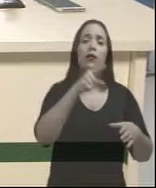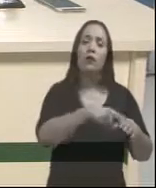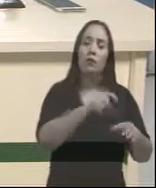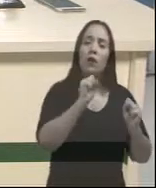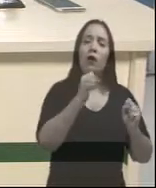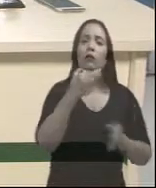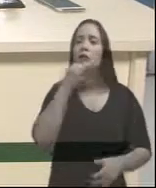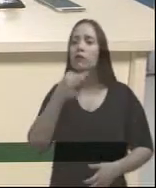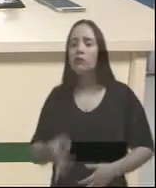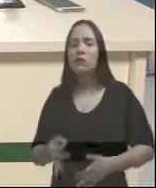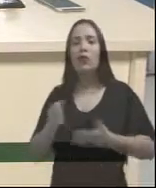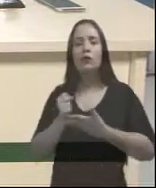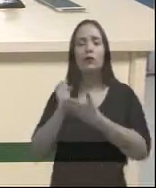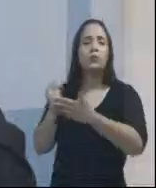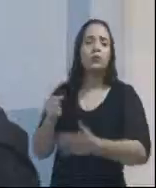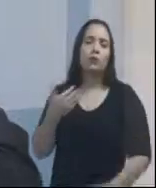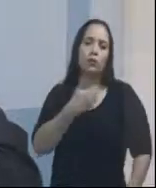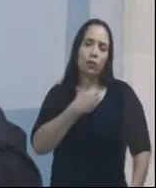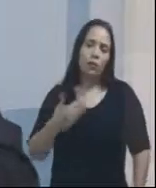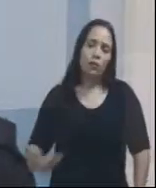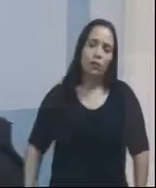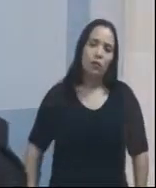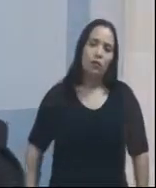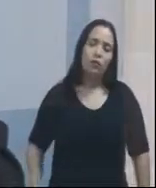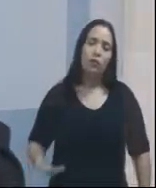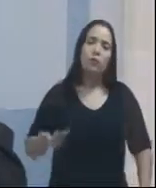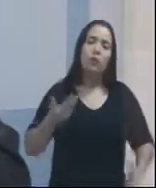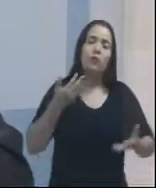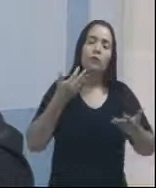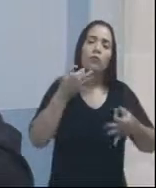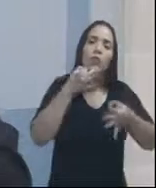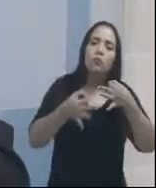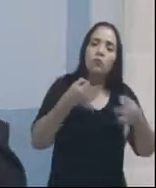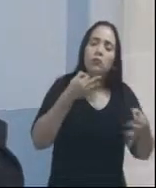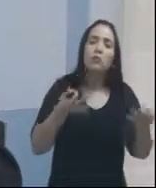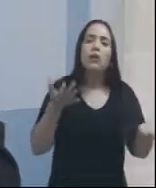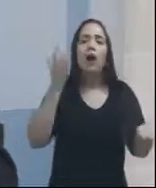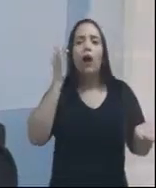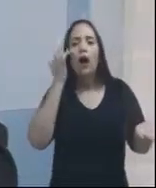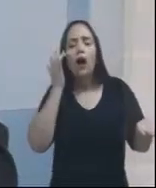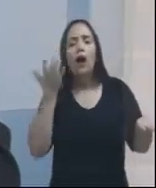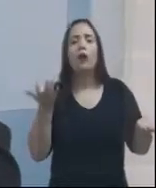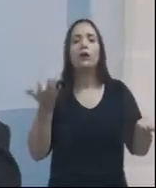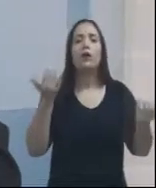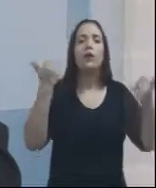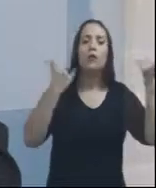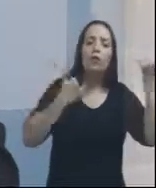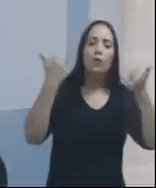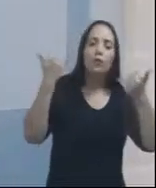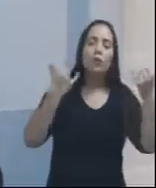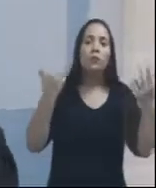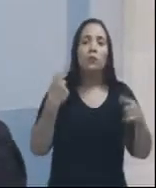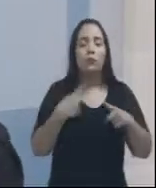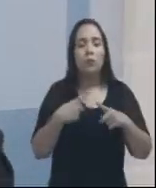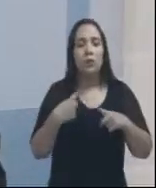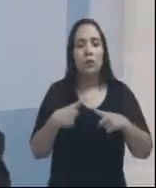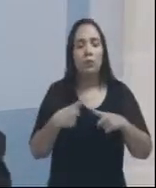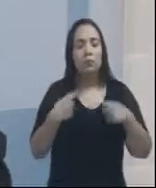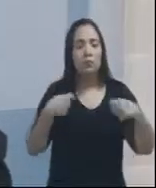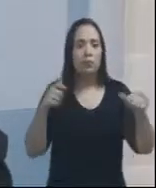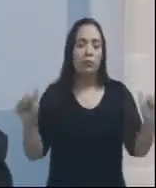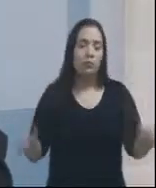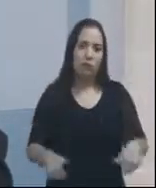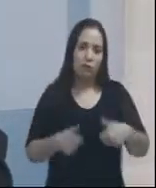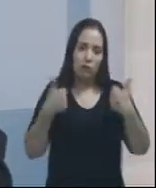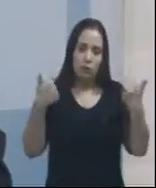governador e mostrar o que você acha, o que você tem conhecimento, né? Para que a gente possa melhorar